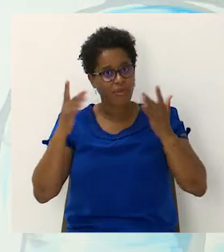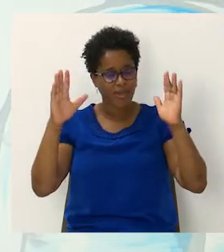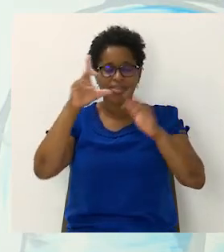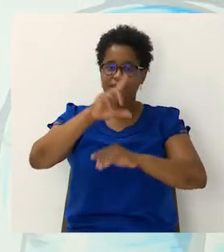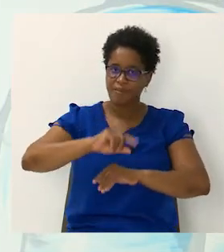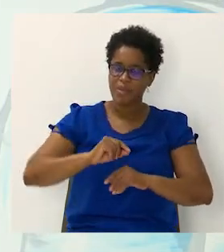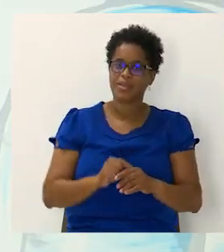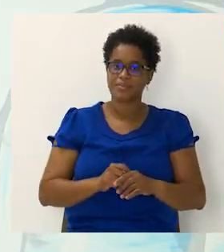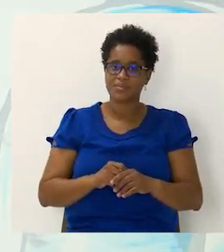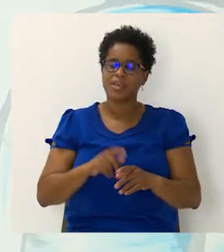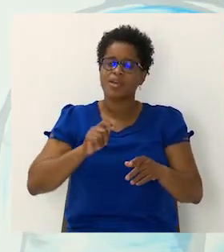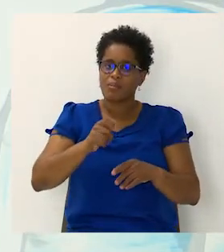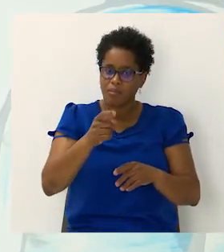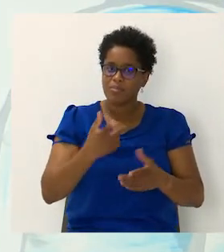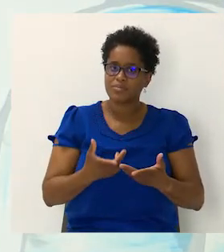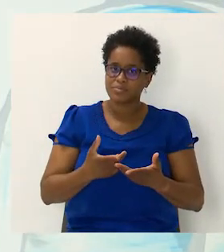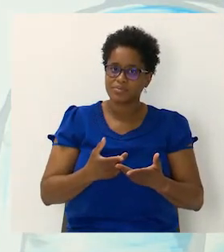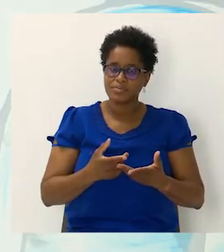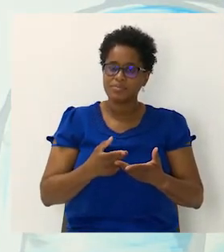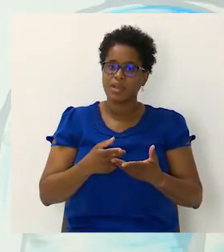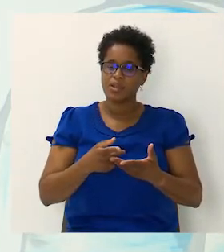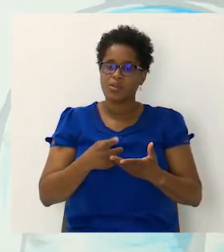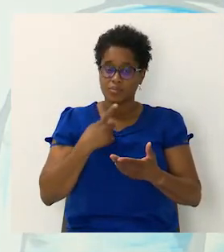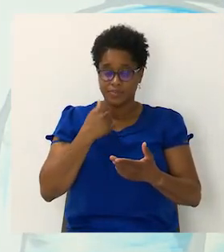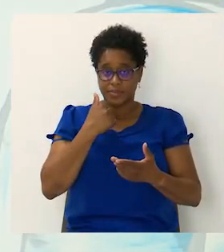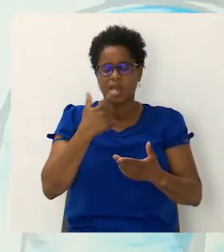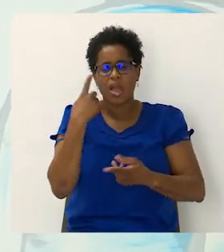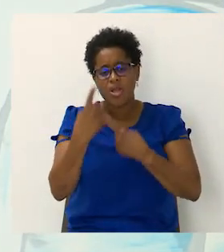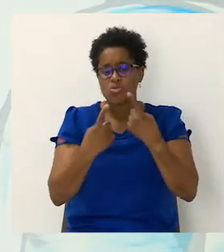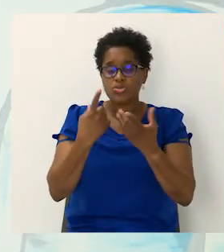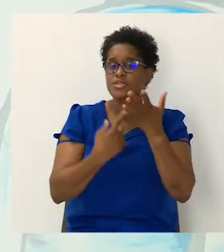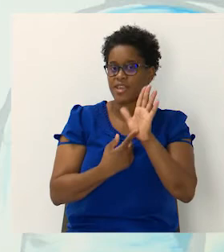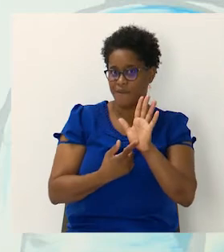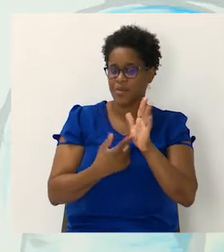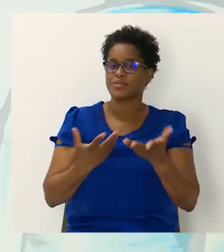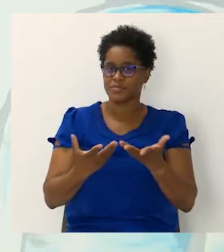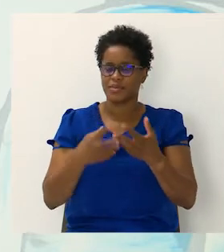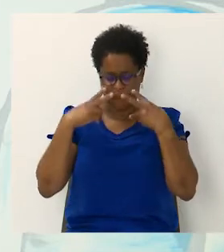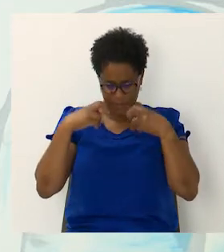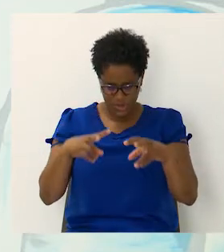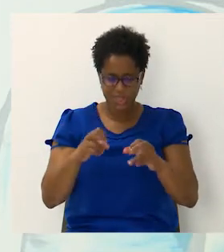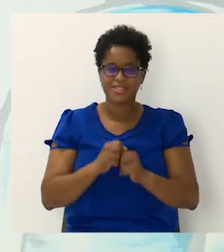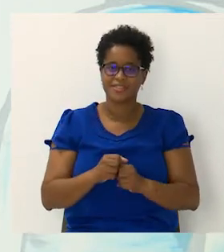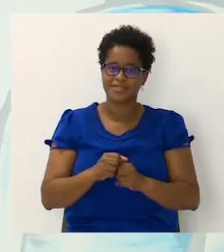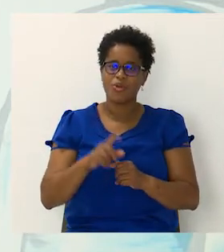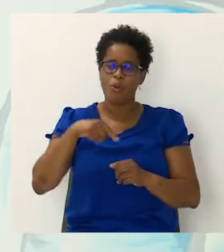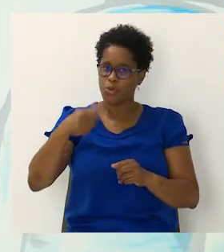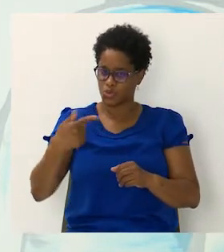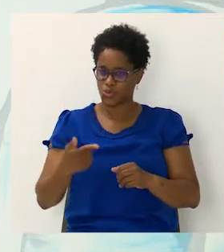por causa da incompreensão. São alguns exemplos. Pesquisem